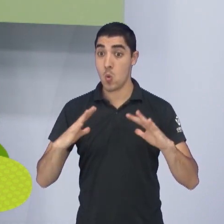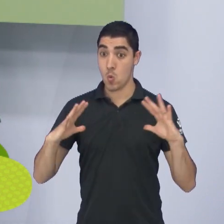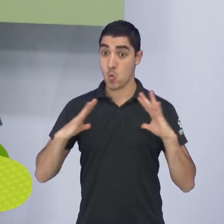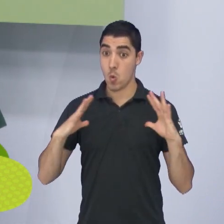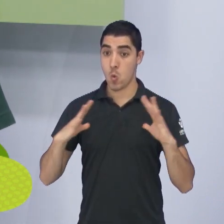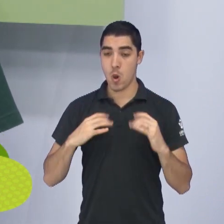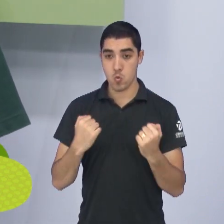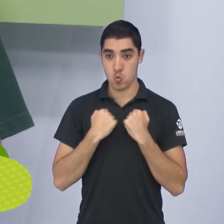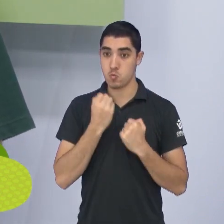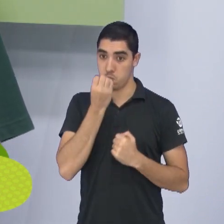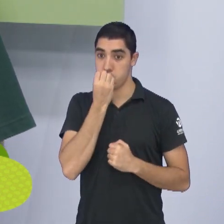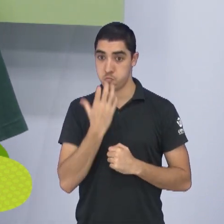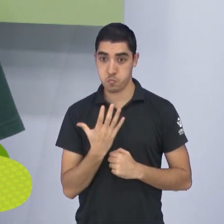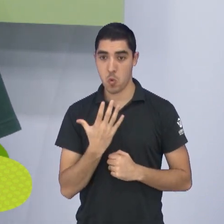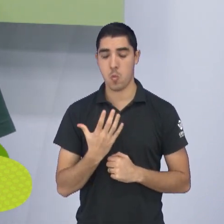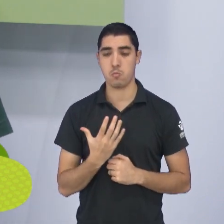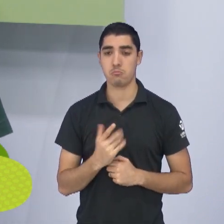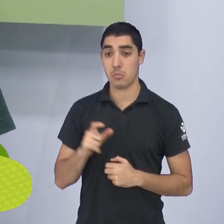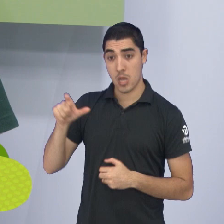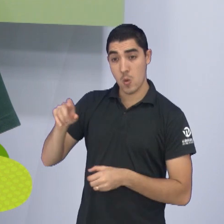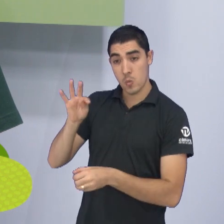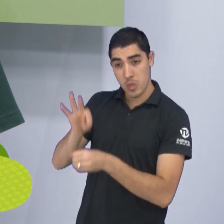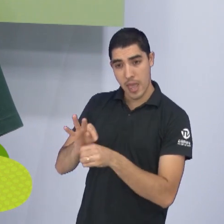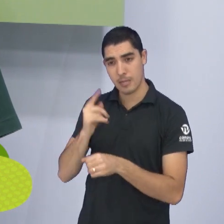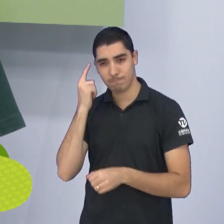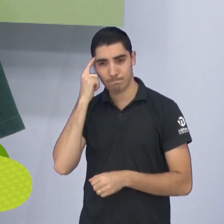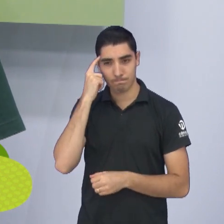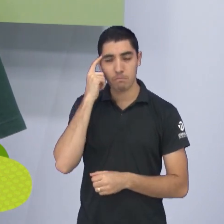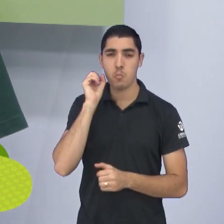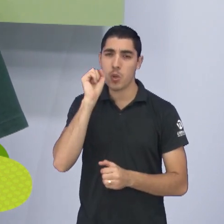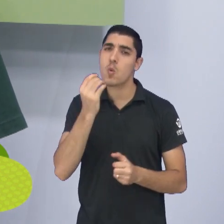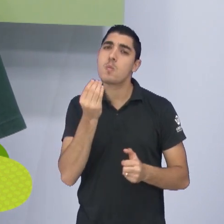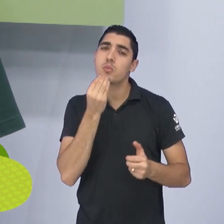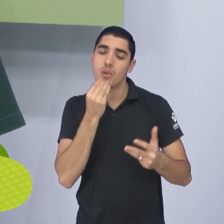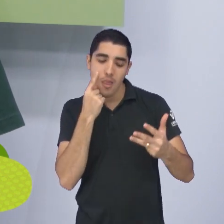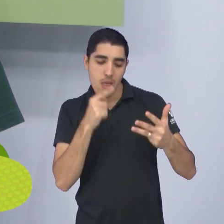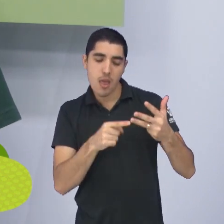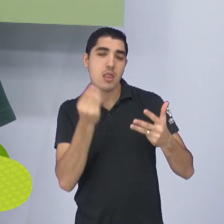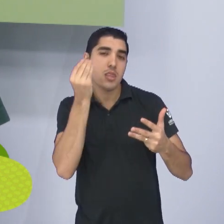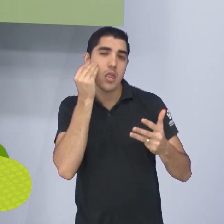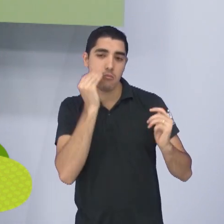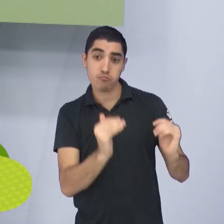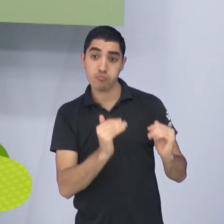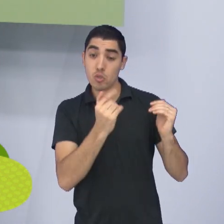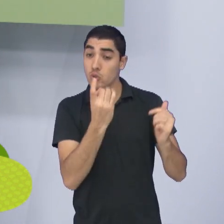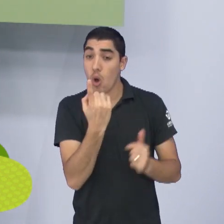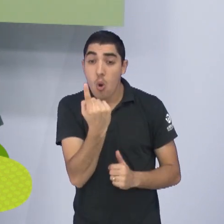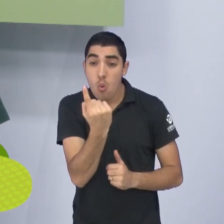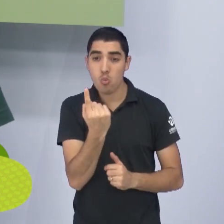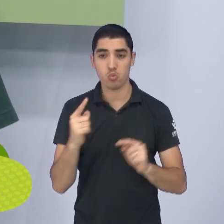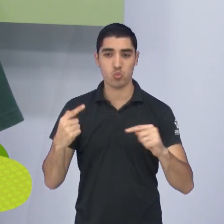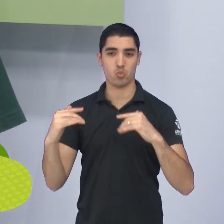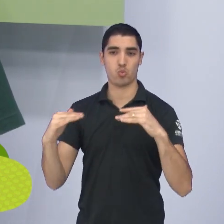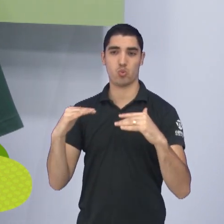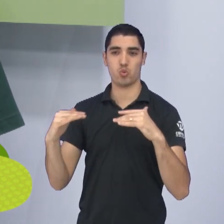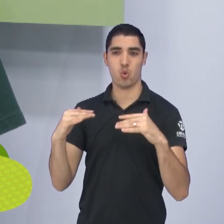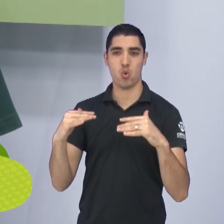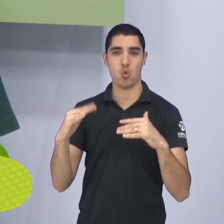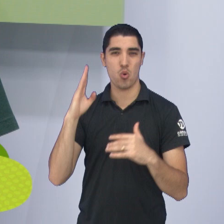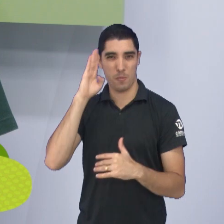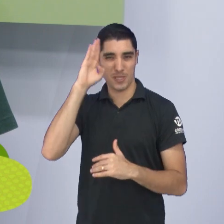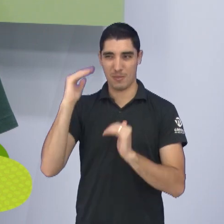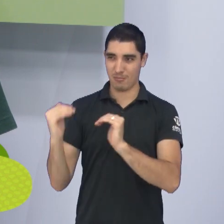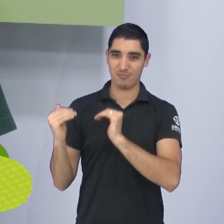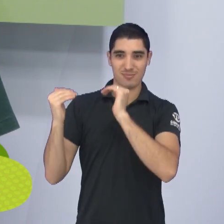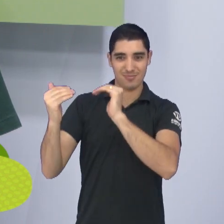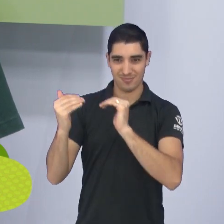talvez o Ricardo Costa deva dar uma chance para ele de titular, né? Ele jogou um jogo só como titular, jogou um jogo só no